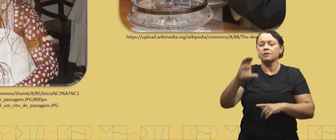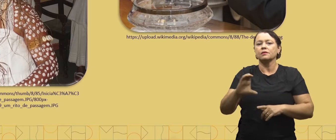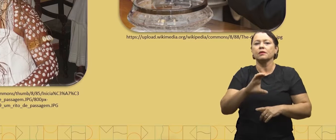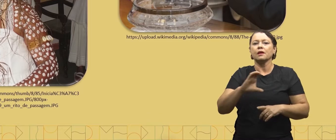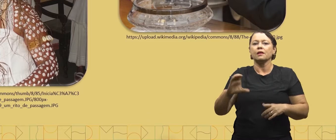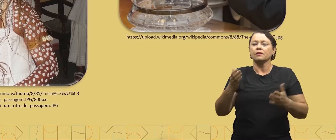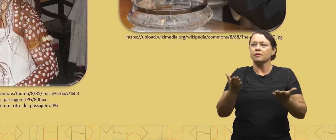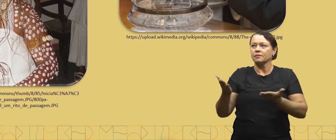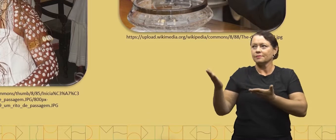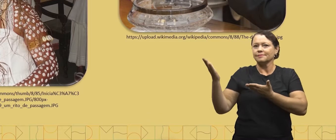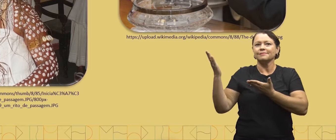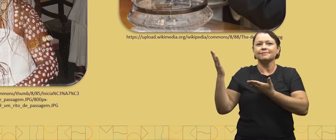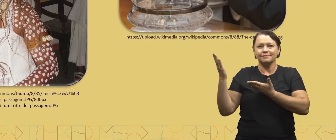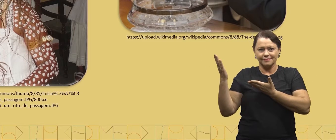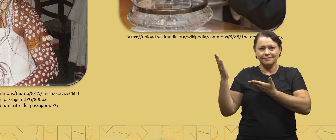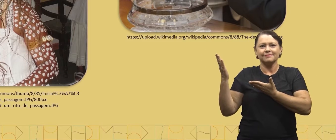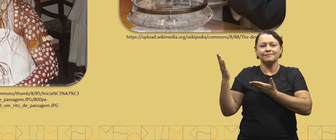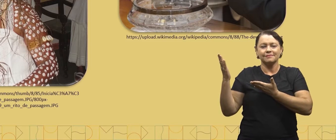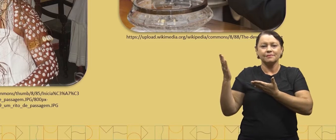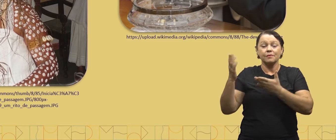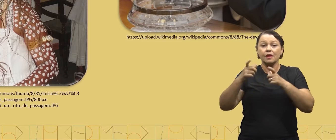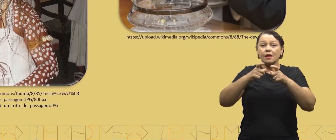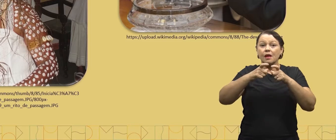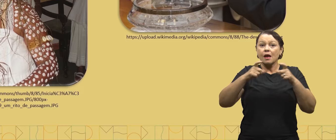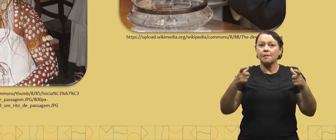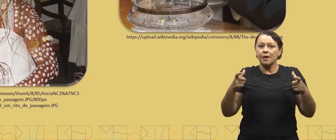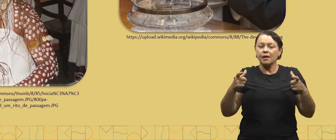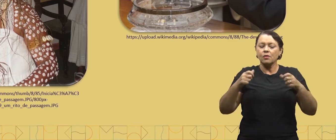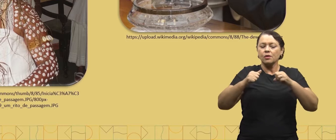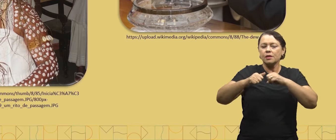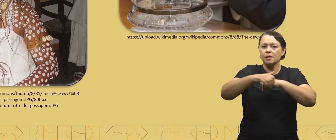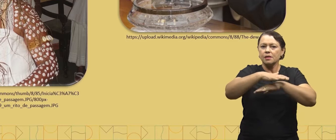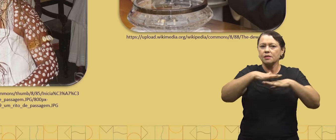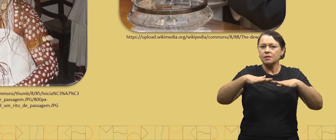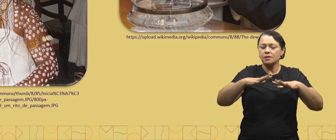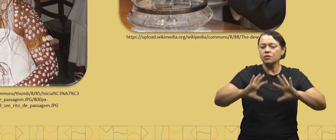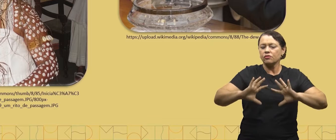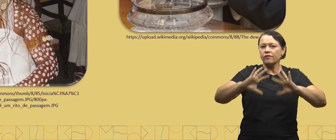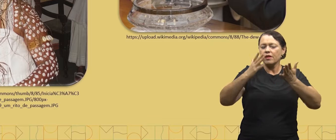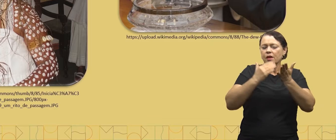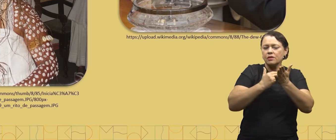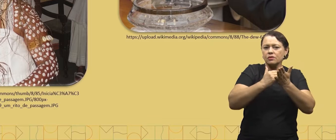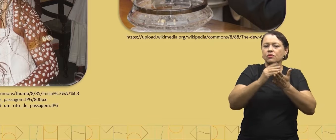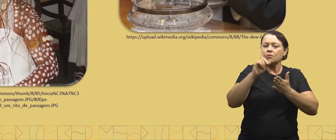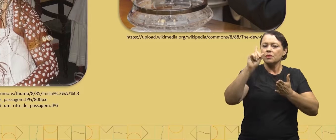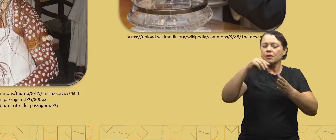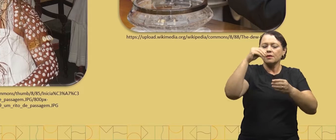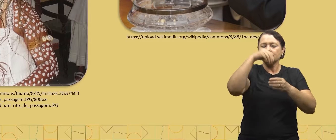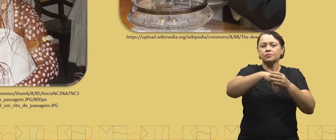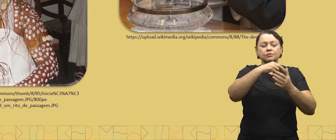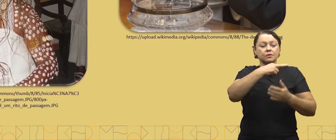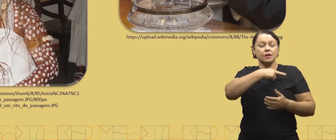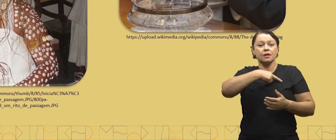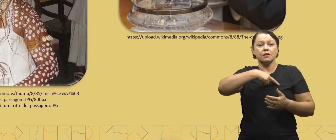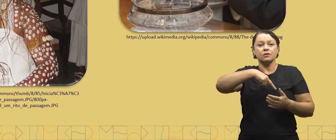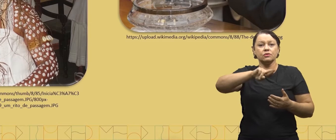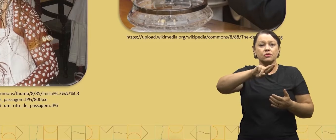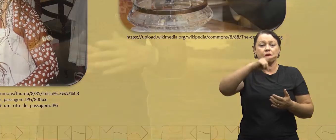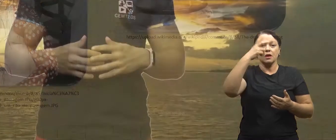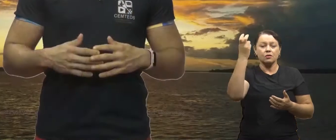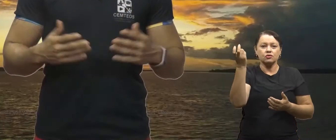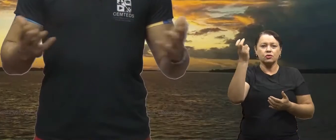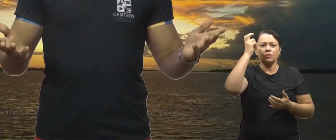de criança. Boa parte dos ritos de iniciação estão relacionados à religiosidade de diversos